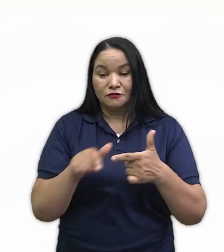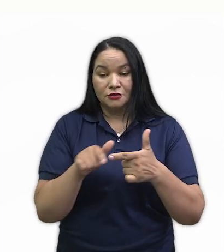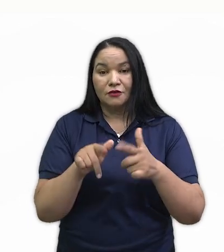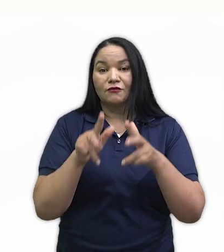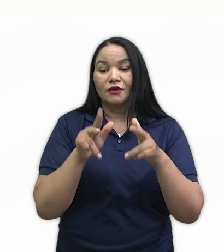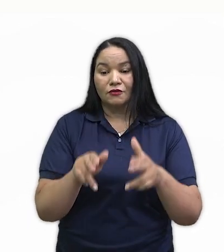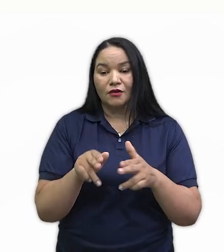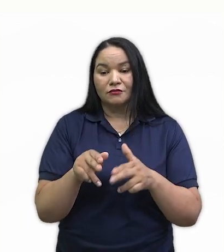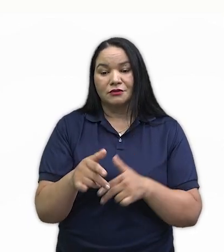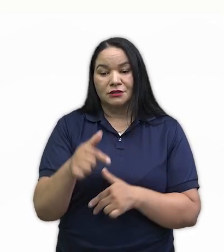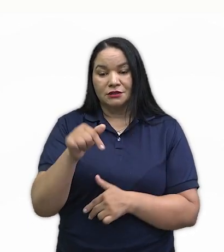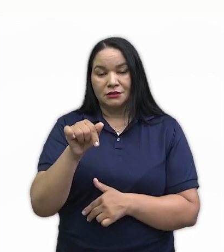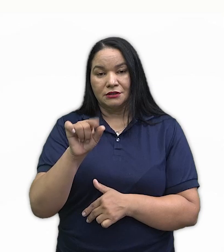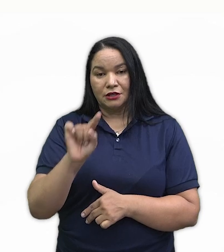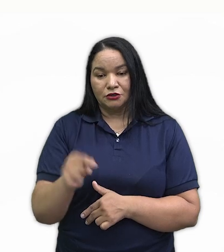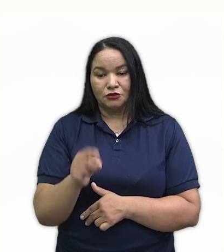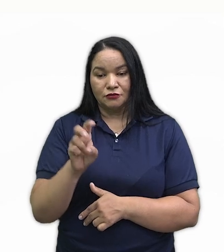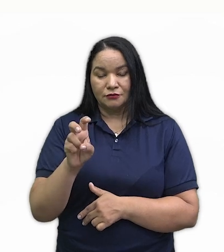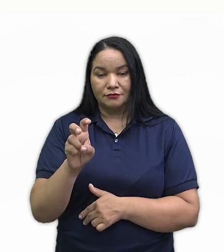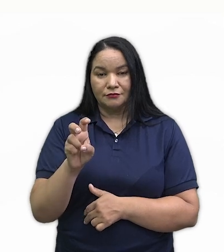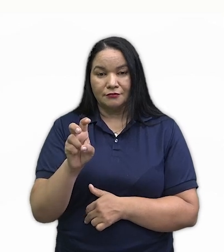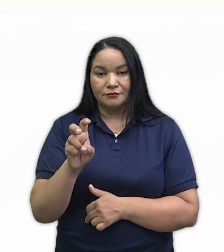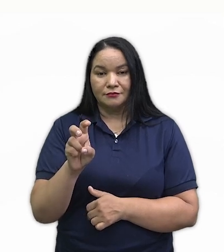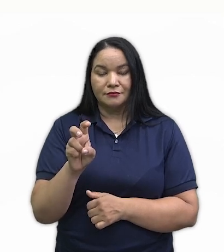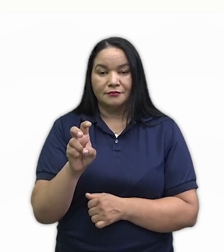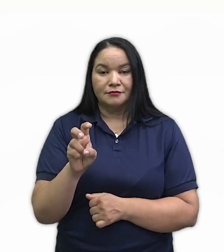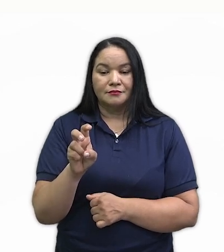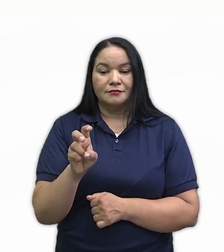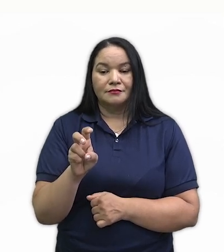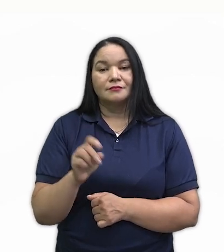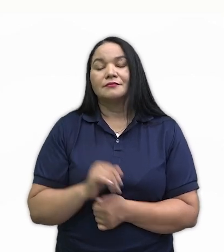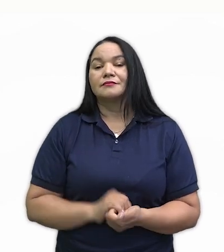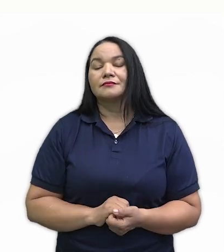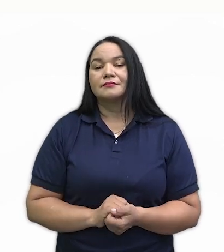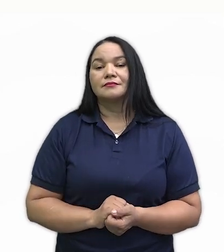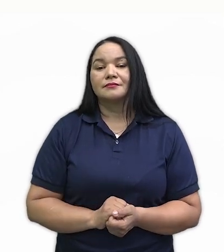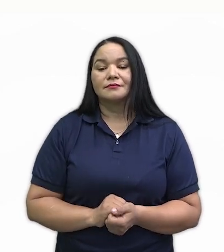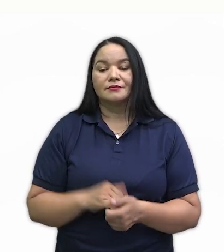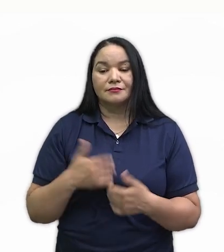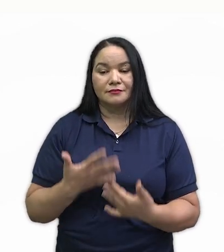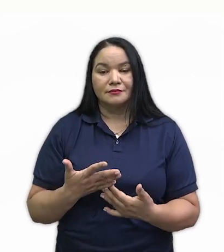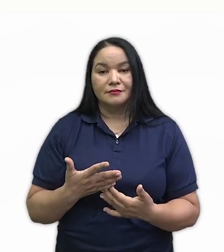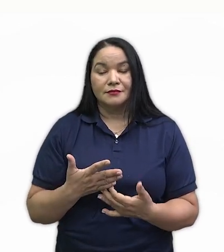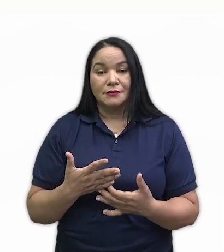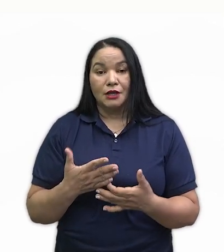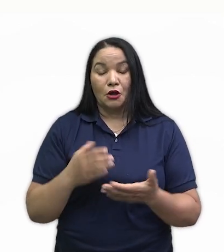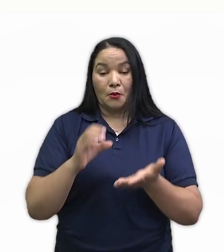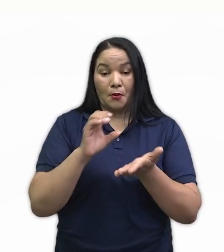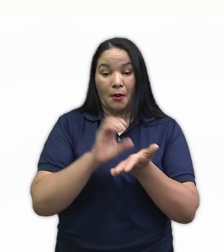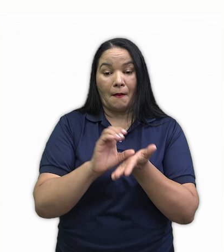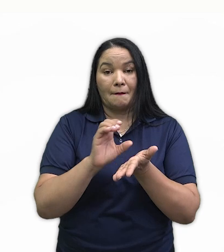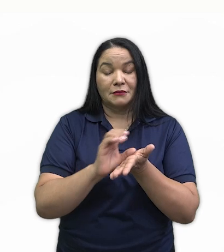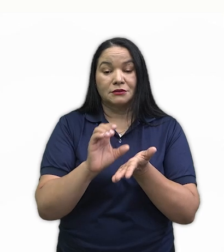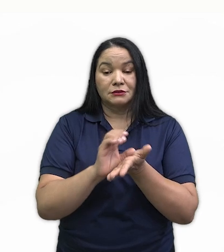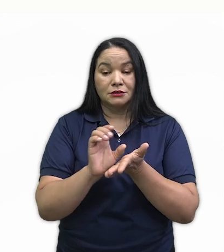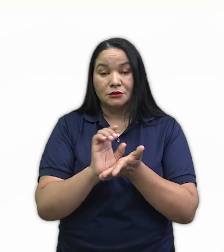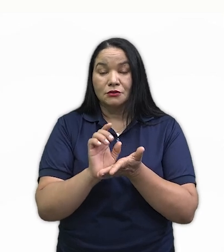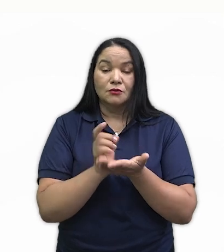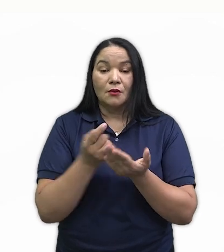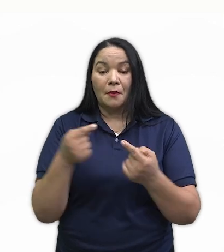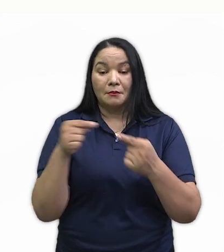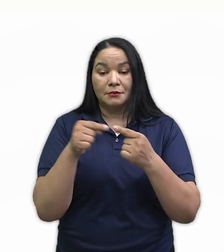o resultado é igual a 7,5. Ou seja, esse capital deve ser